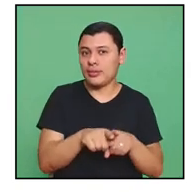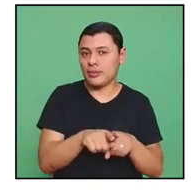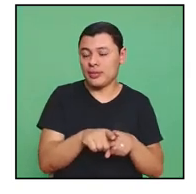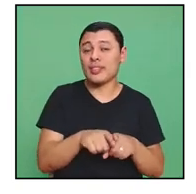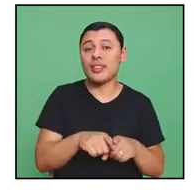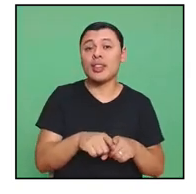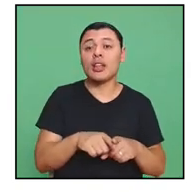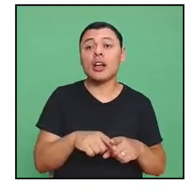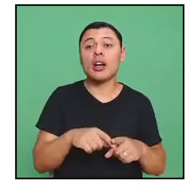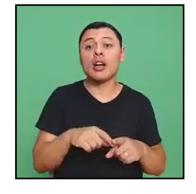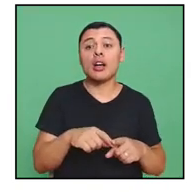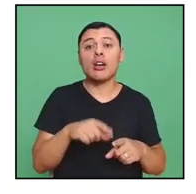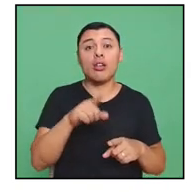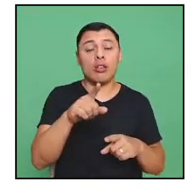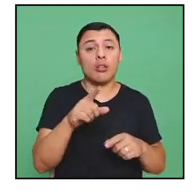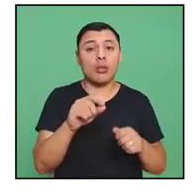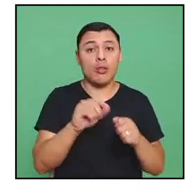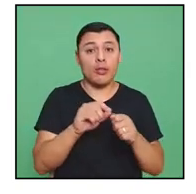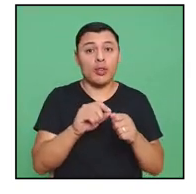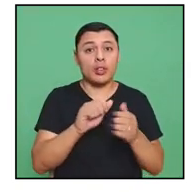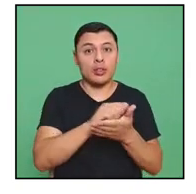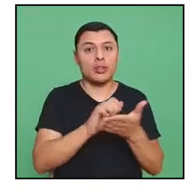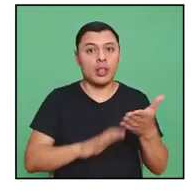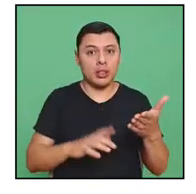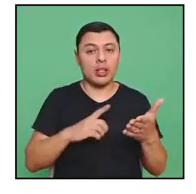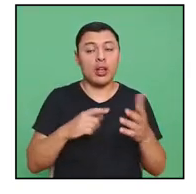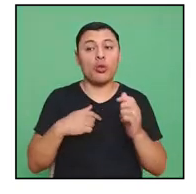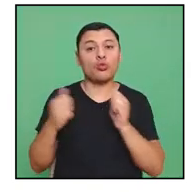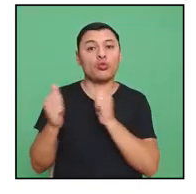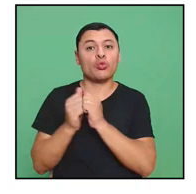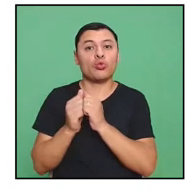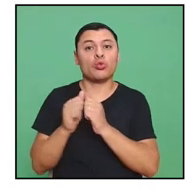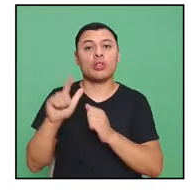podem, que foi um exercício que eu fiz junto com a Lara Teixeira,